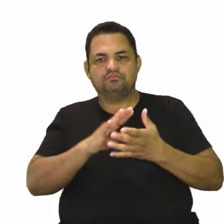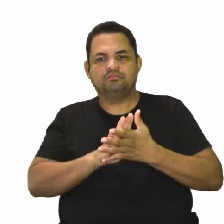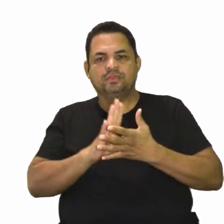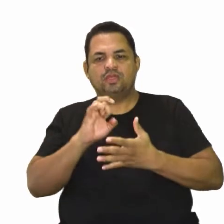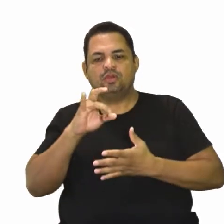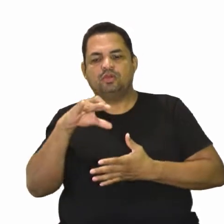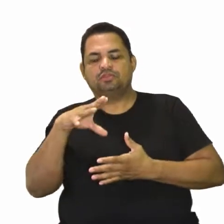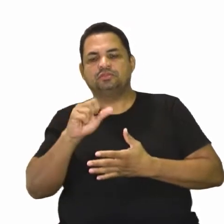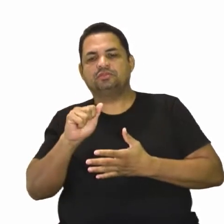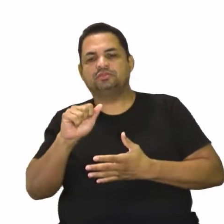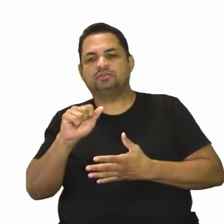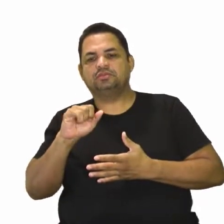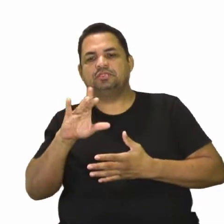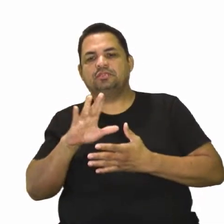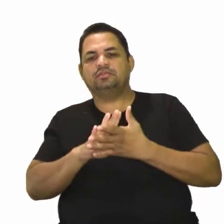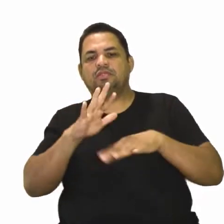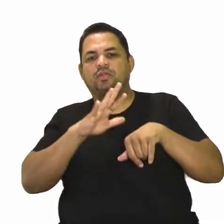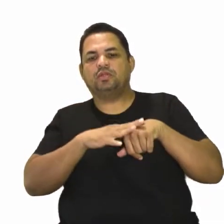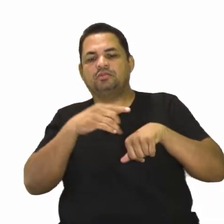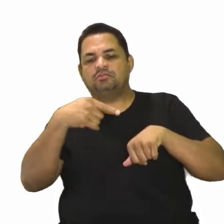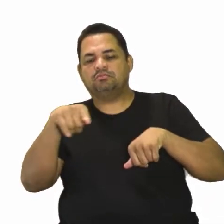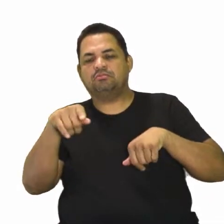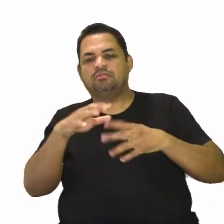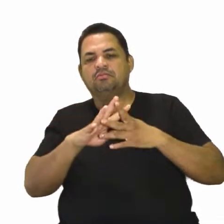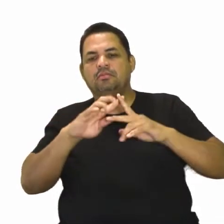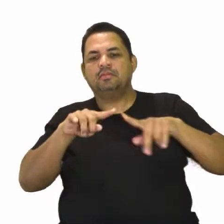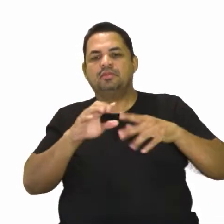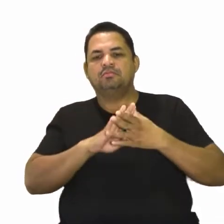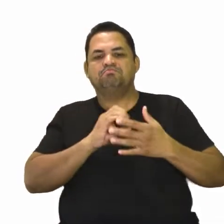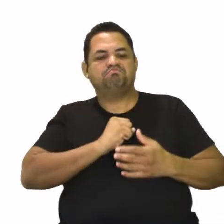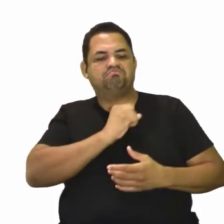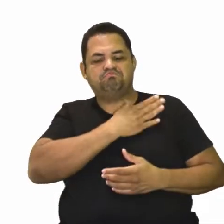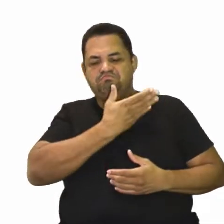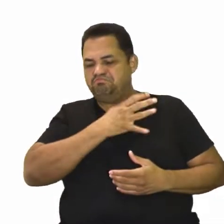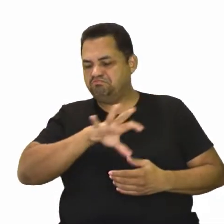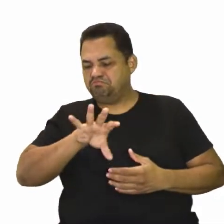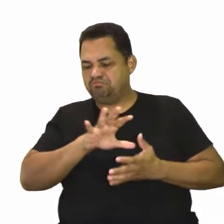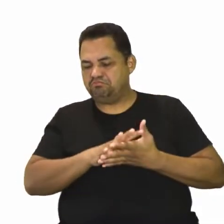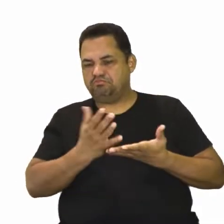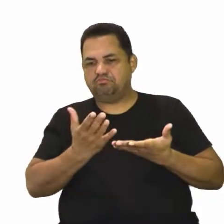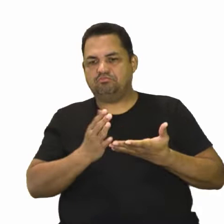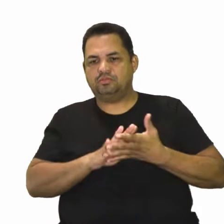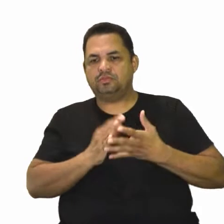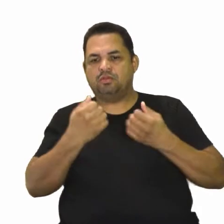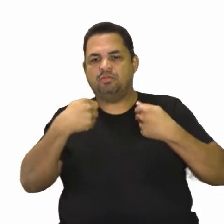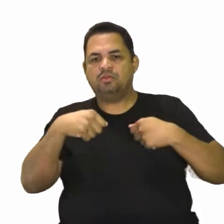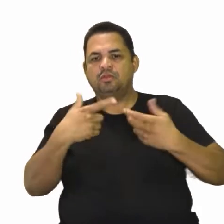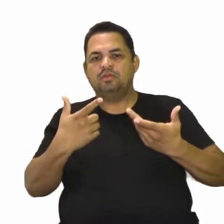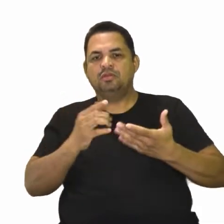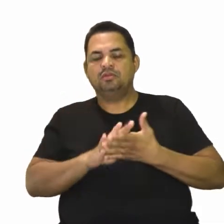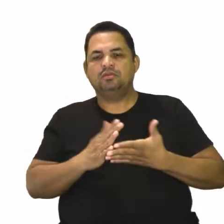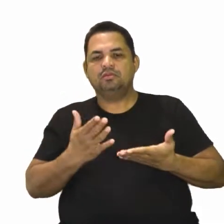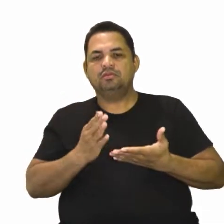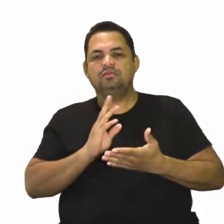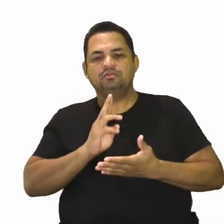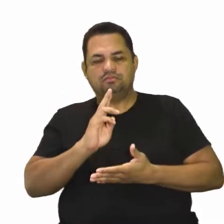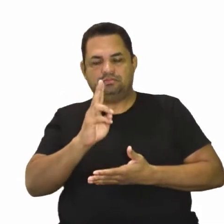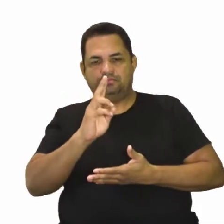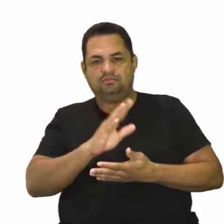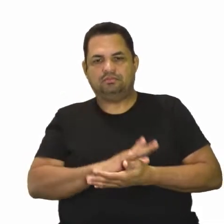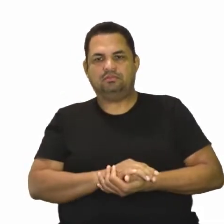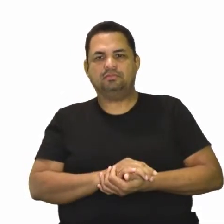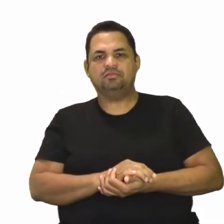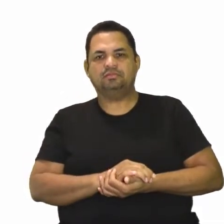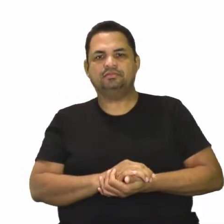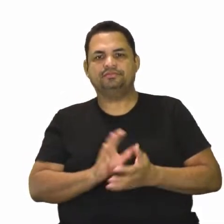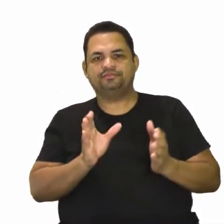Silva vai sair doente, mas os militares não querem entregar o poder para o civil, querem continuar os militares.